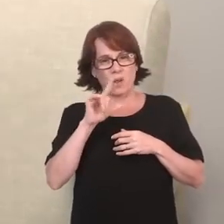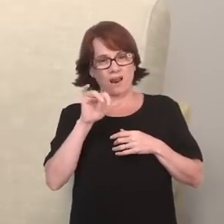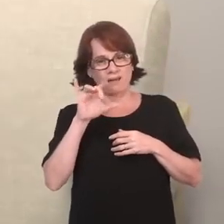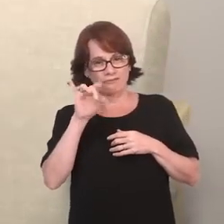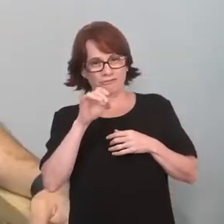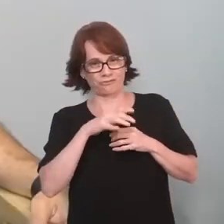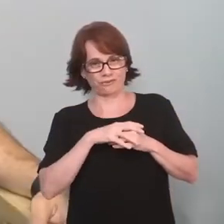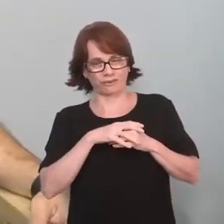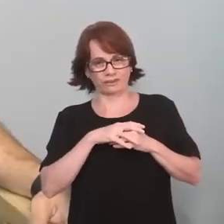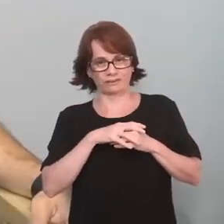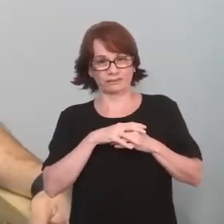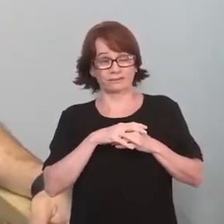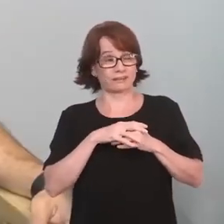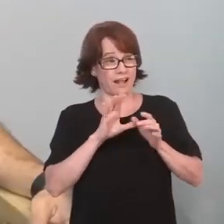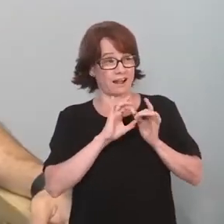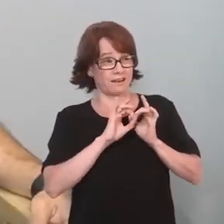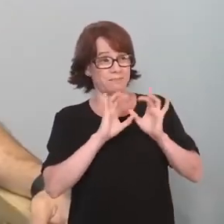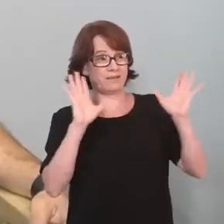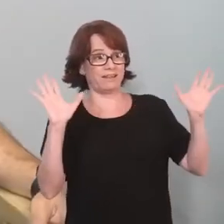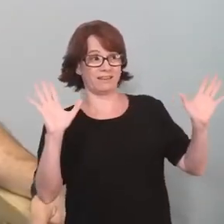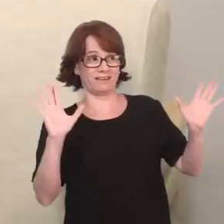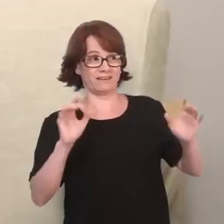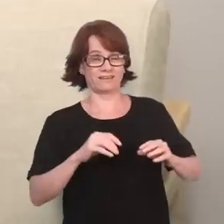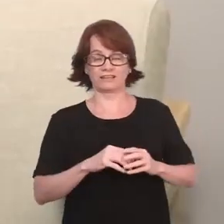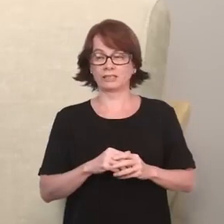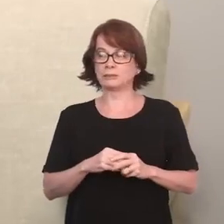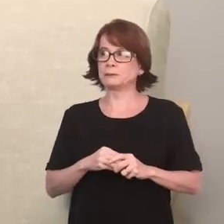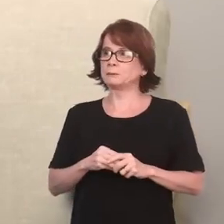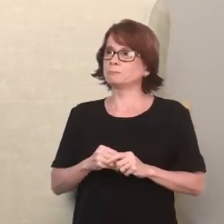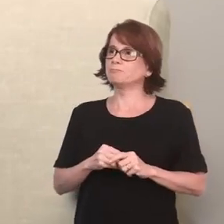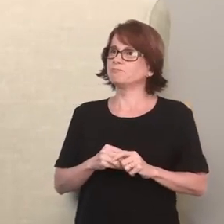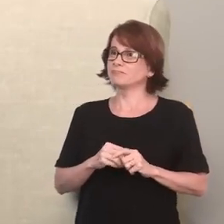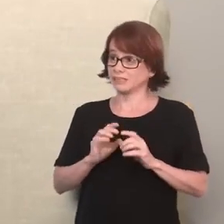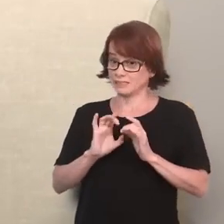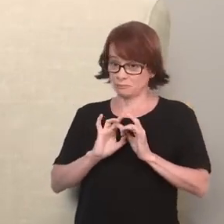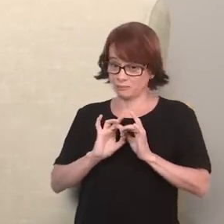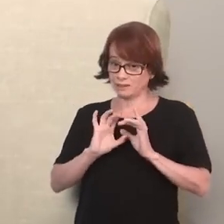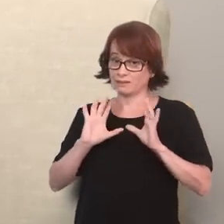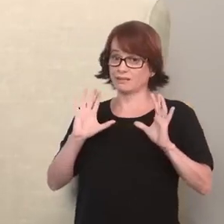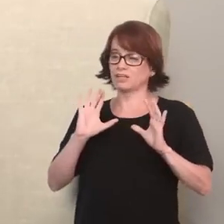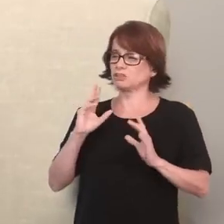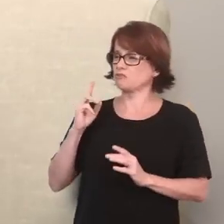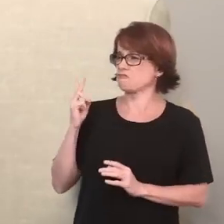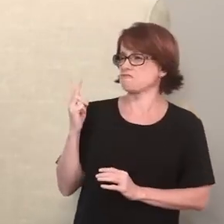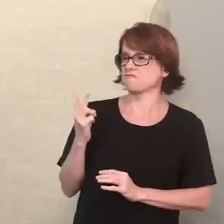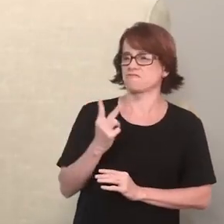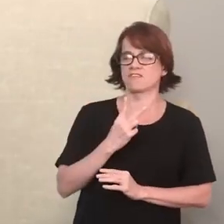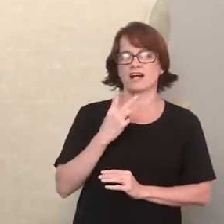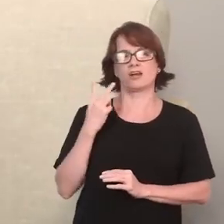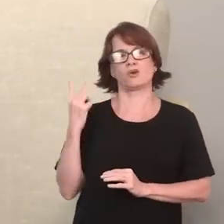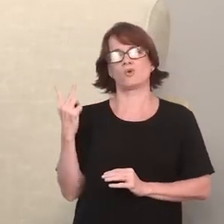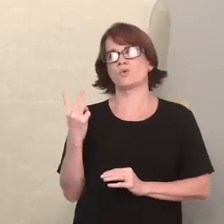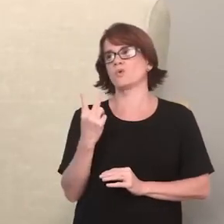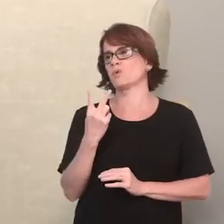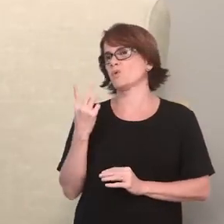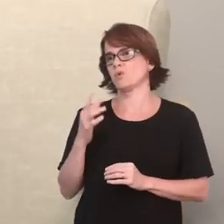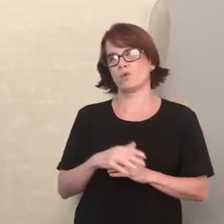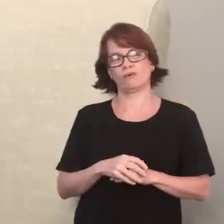Olavo. A liberdade. Um valor